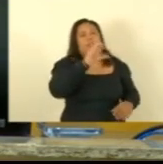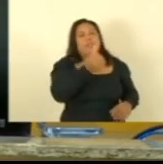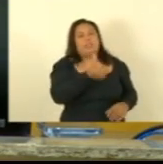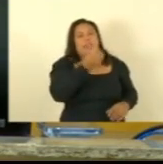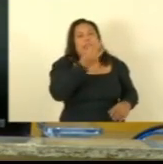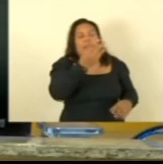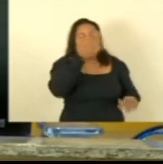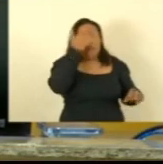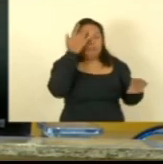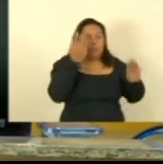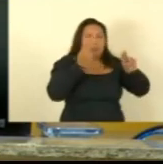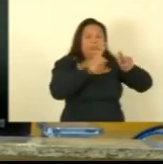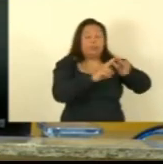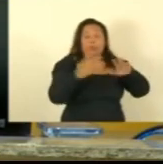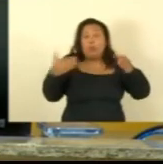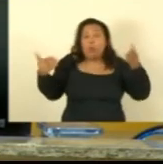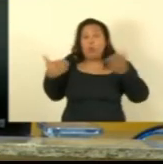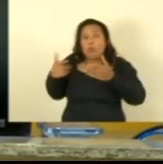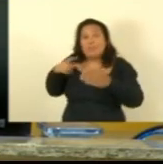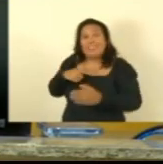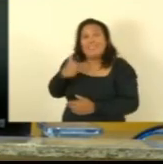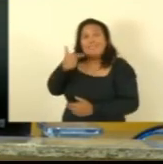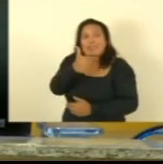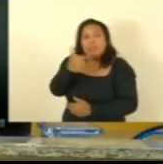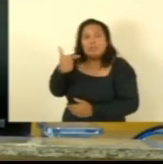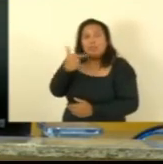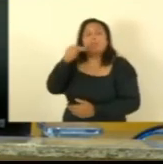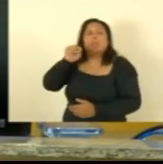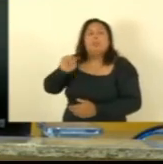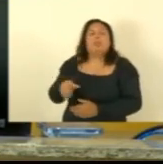13.963 presos, mas nós estamos hoje com